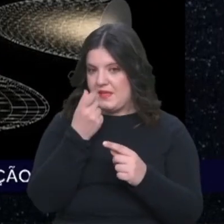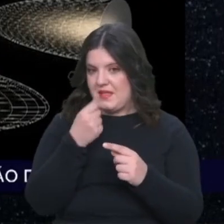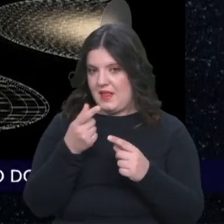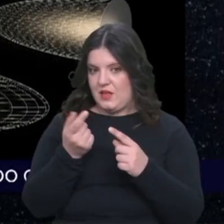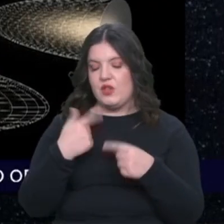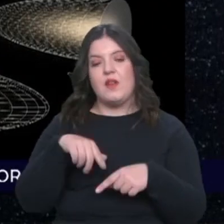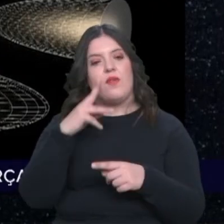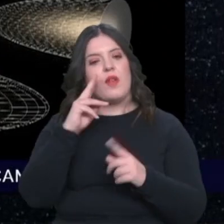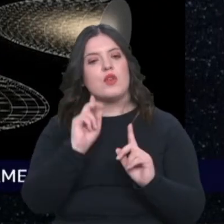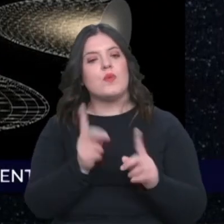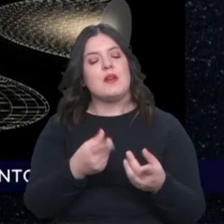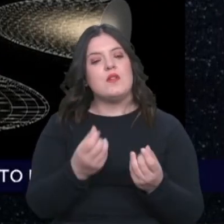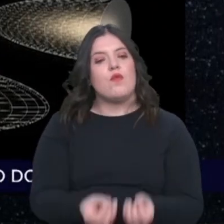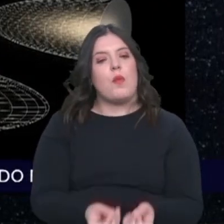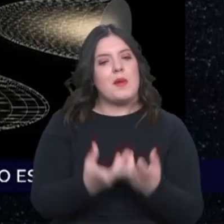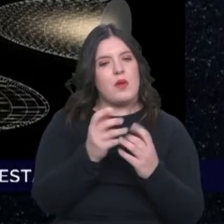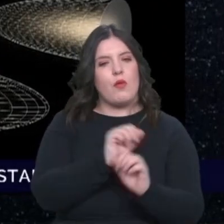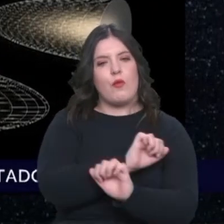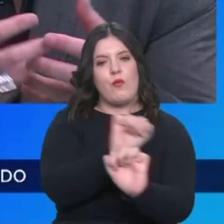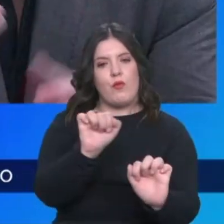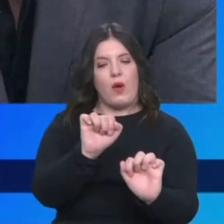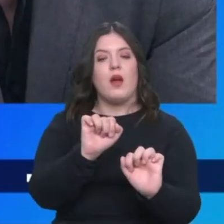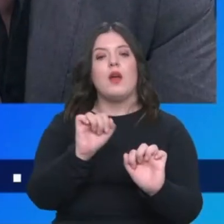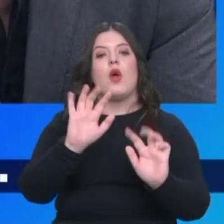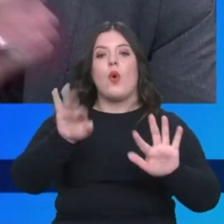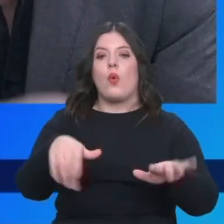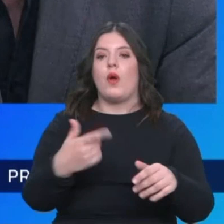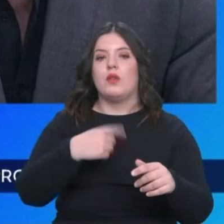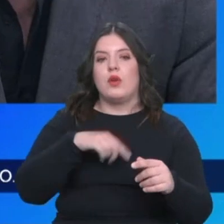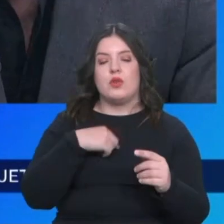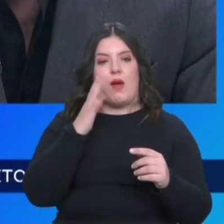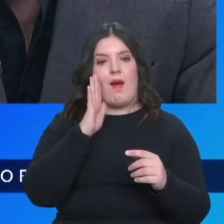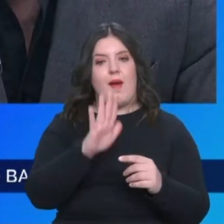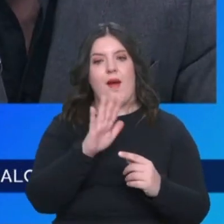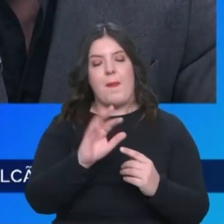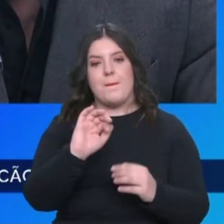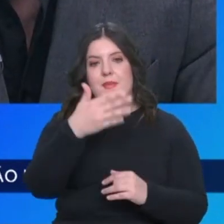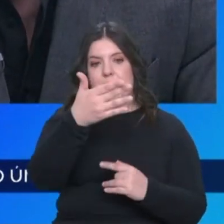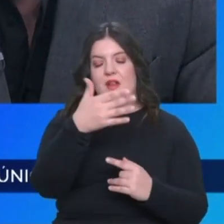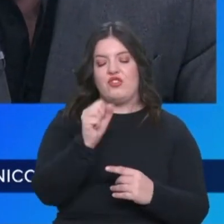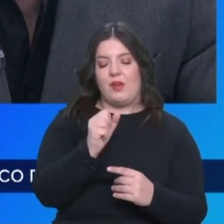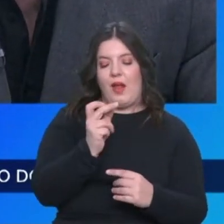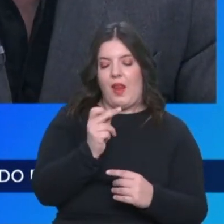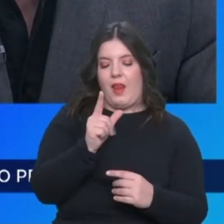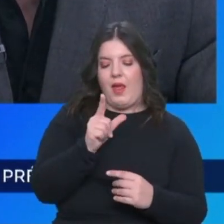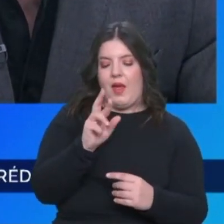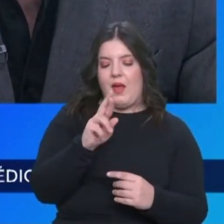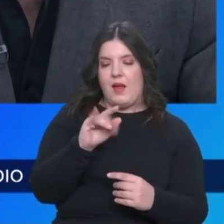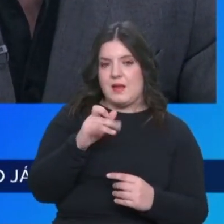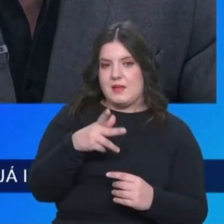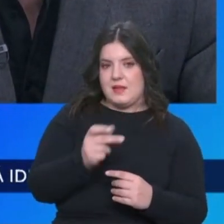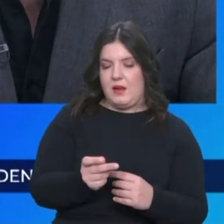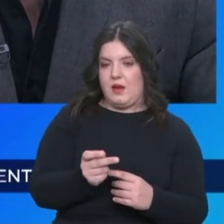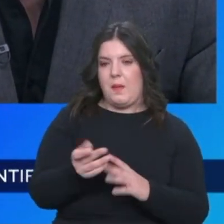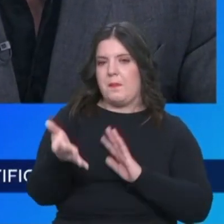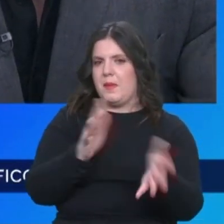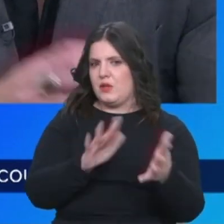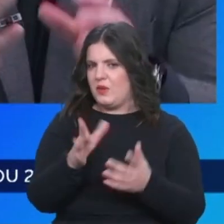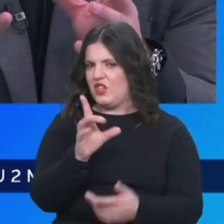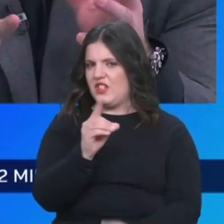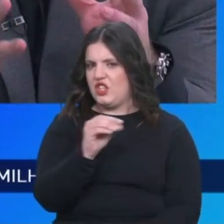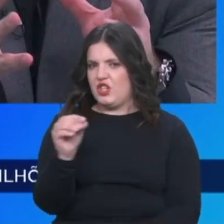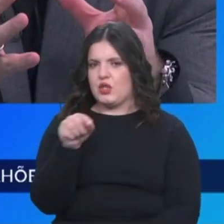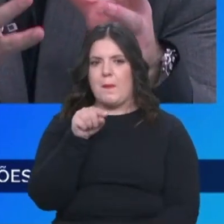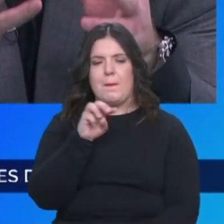no início da sua formação, ou seja, quando estávamos precisamente a ver estas primeiras galáxias por volta dos 600 milhões de anos.